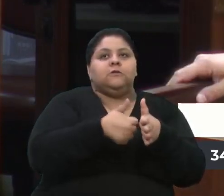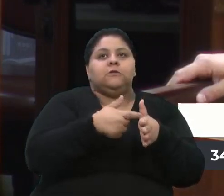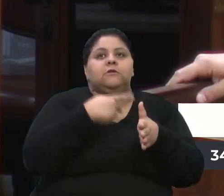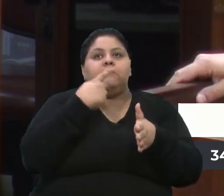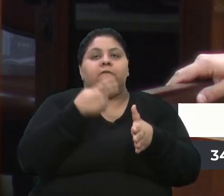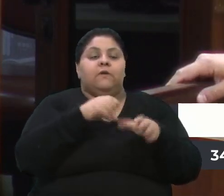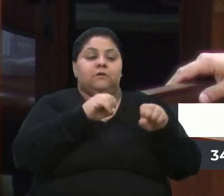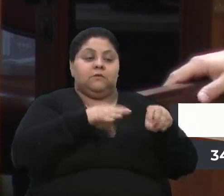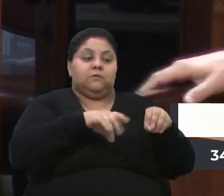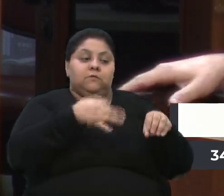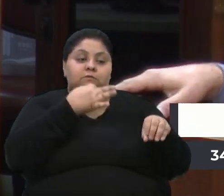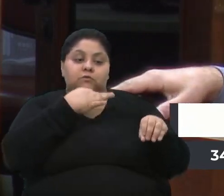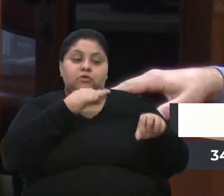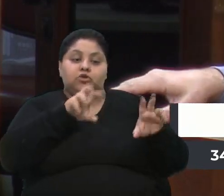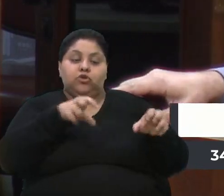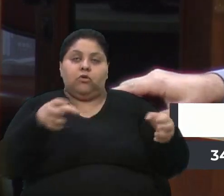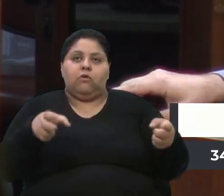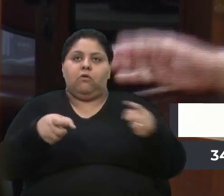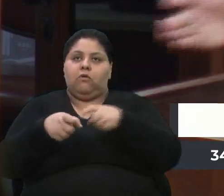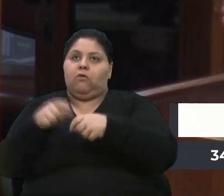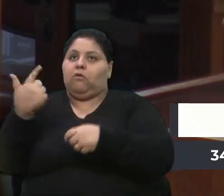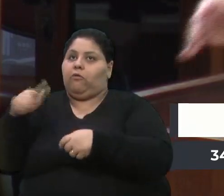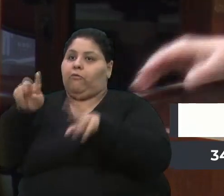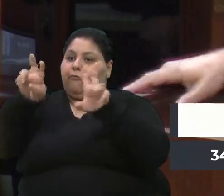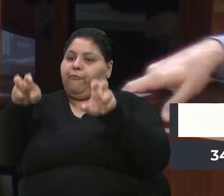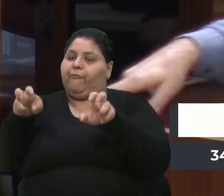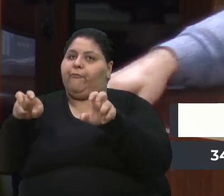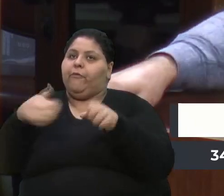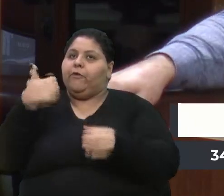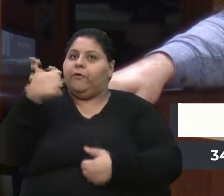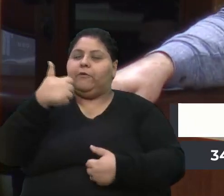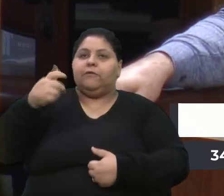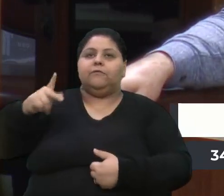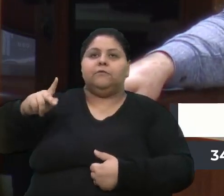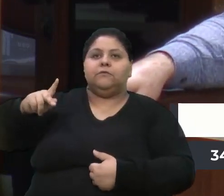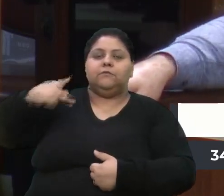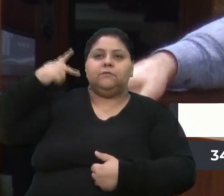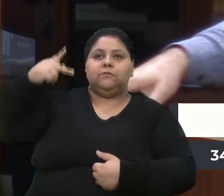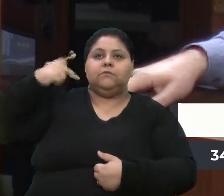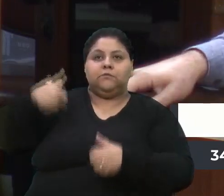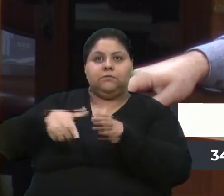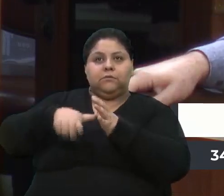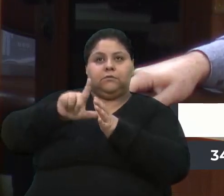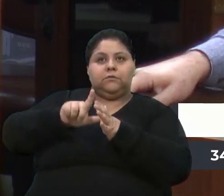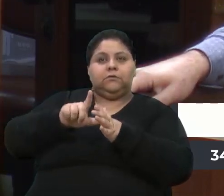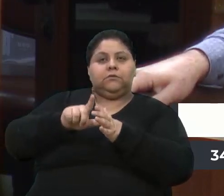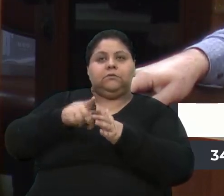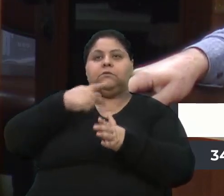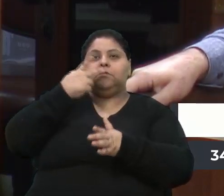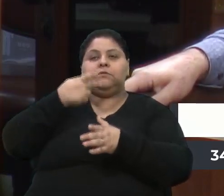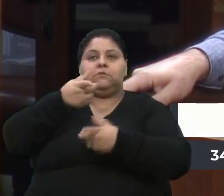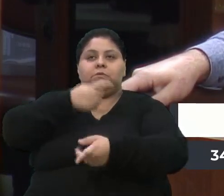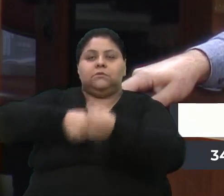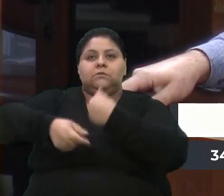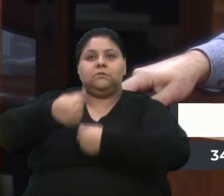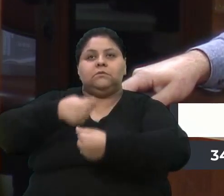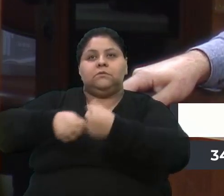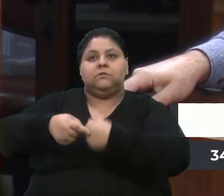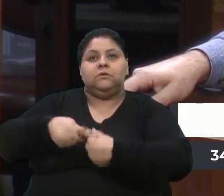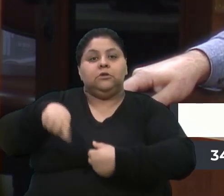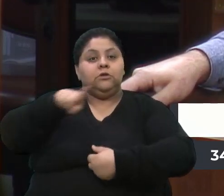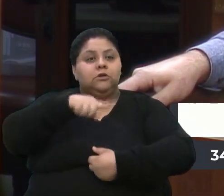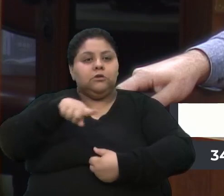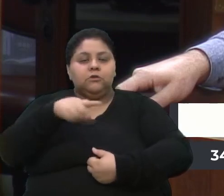quero trazer algumas questões. Primeiro que o vereador que me antecedeu aqui falava da economia, né? E de que nós não podemos falar